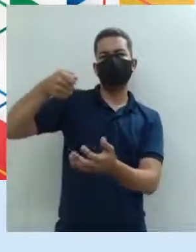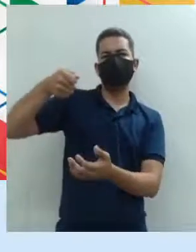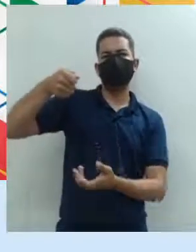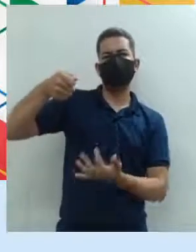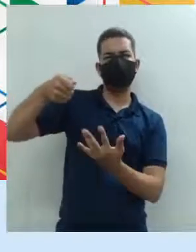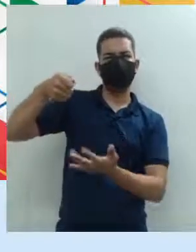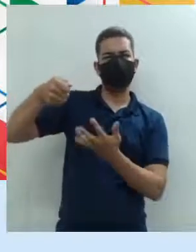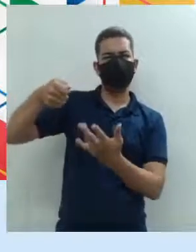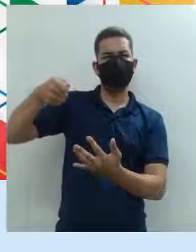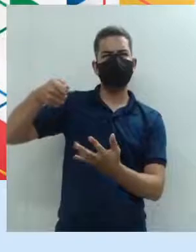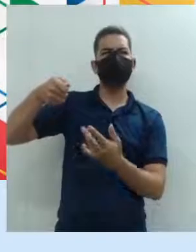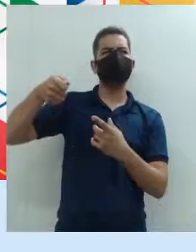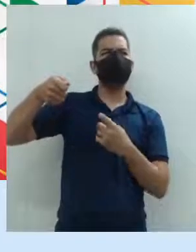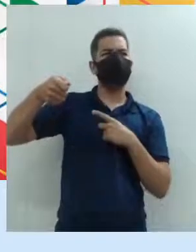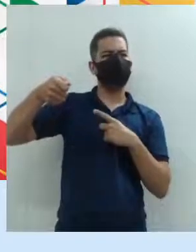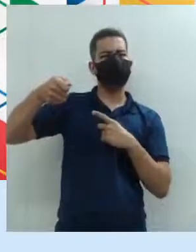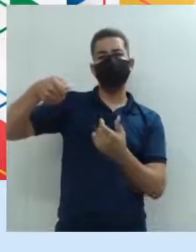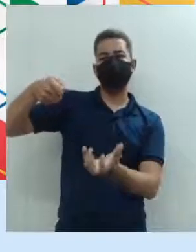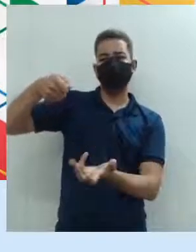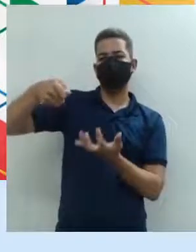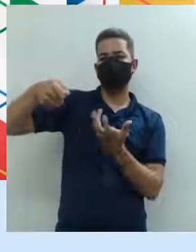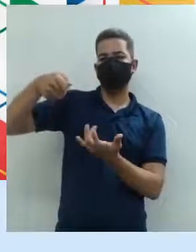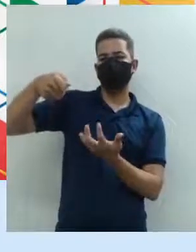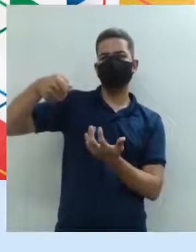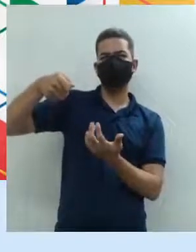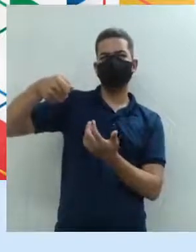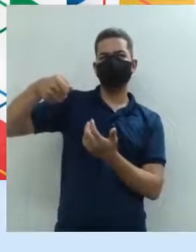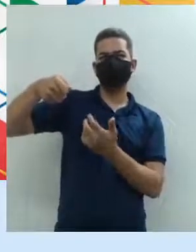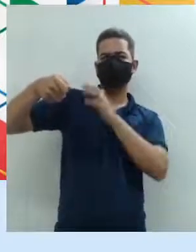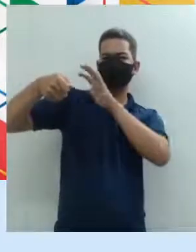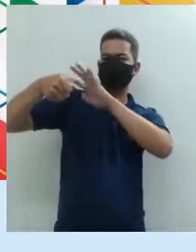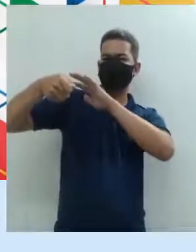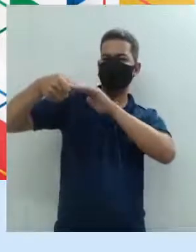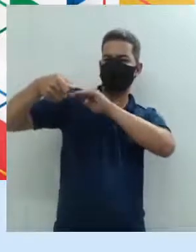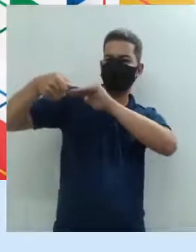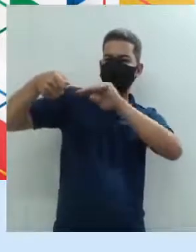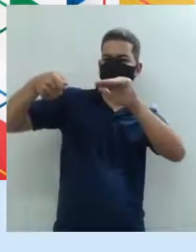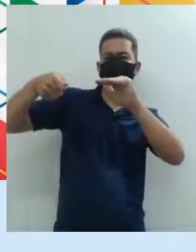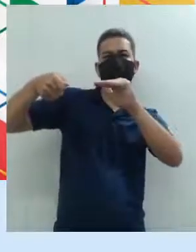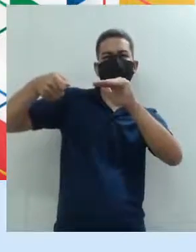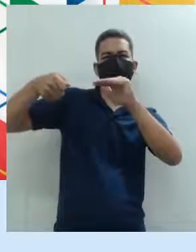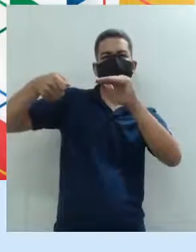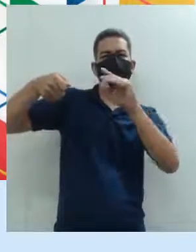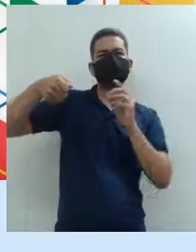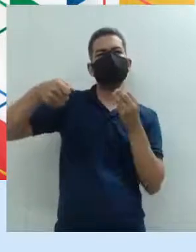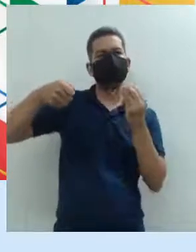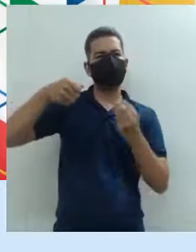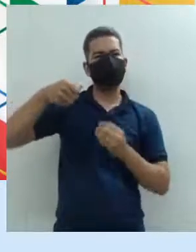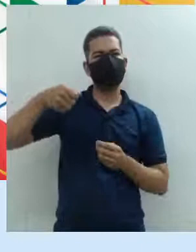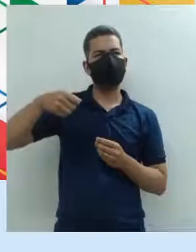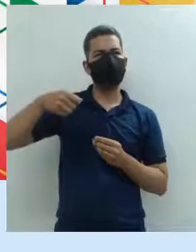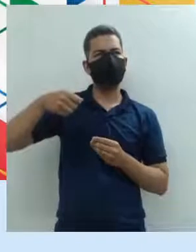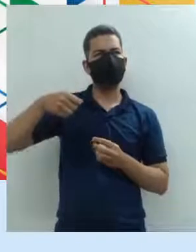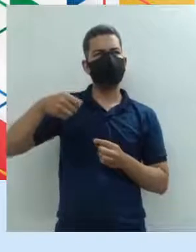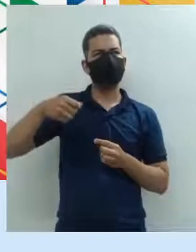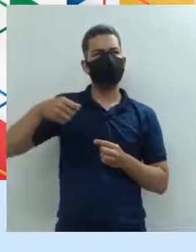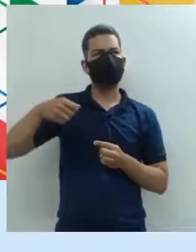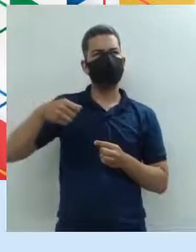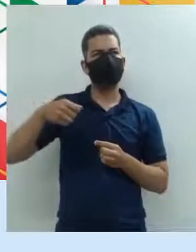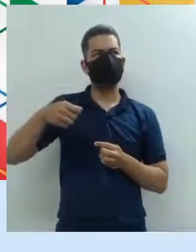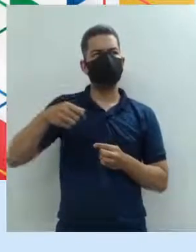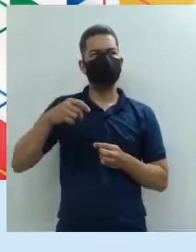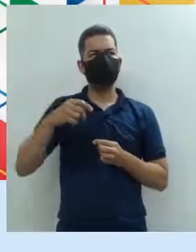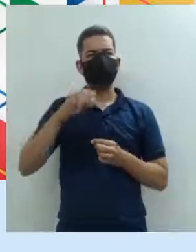sobre ela. Então, você tem a chama aquecendo ali, o bule, e a superfície livre do líquido é aquela parte de cima. Então, nesse processo aí, eu só